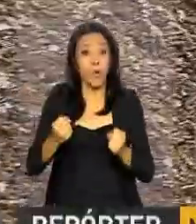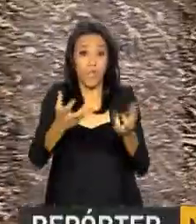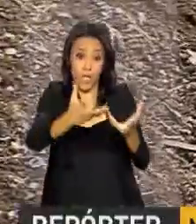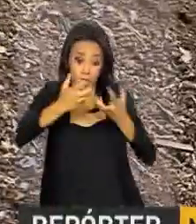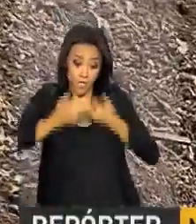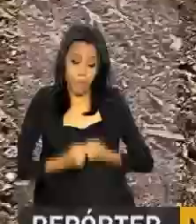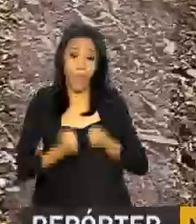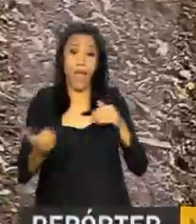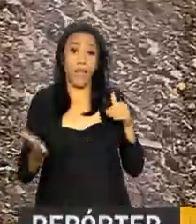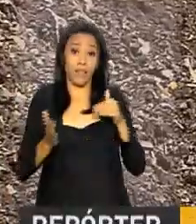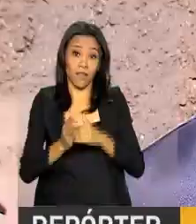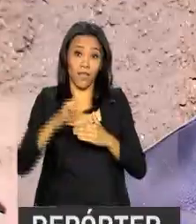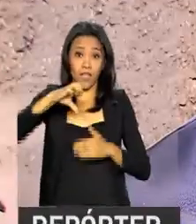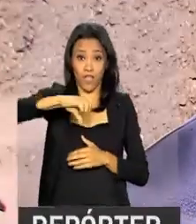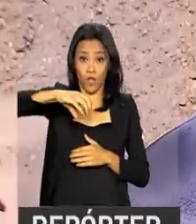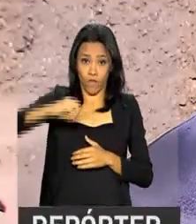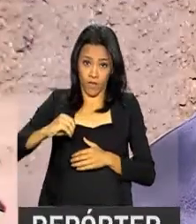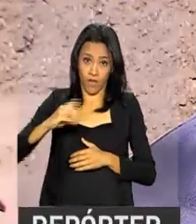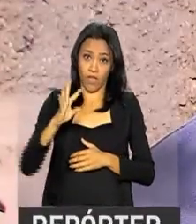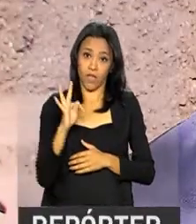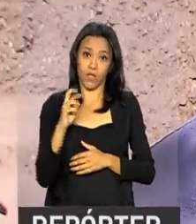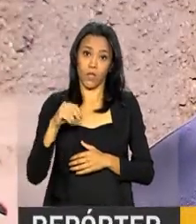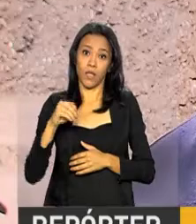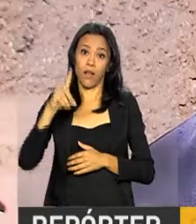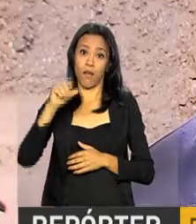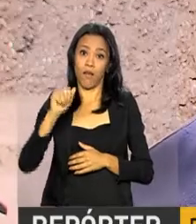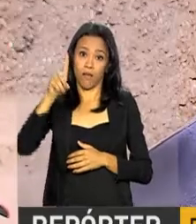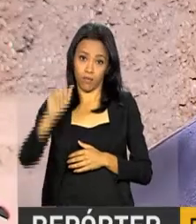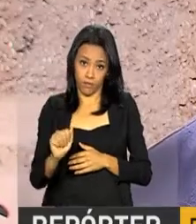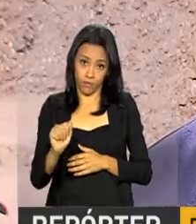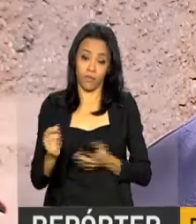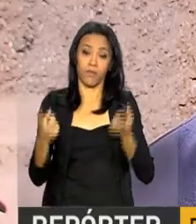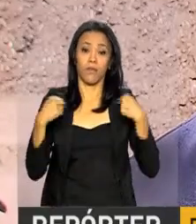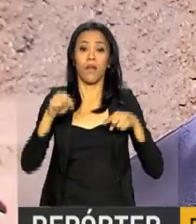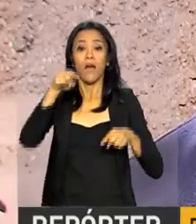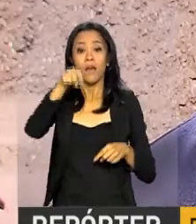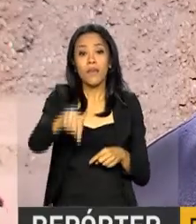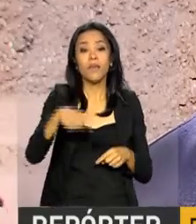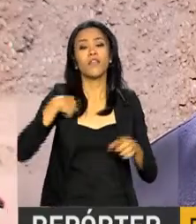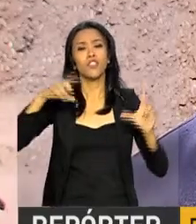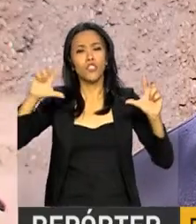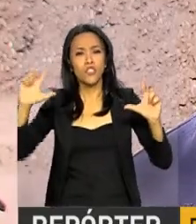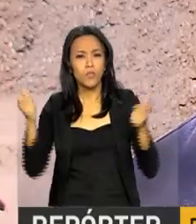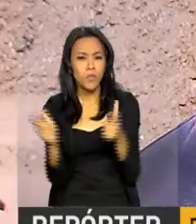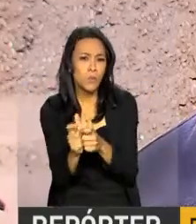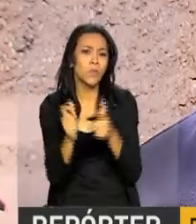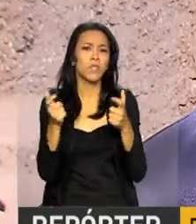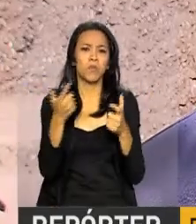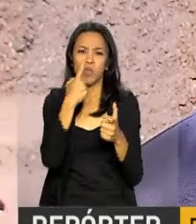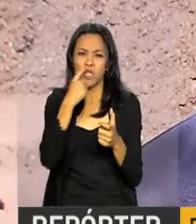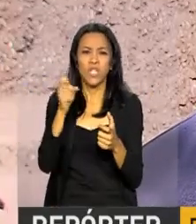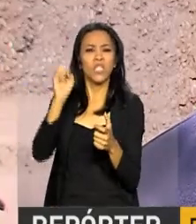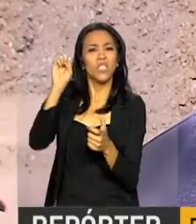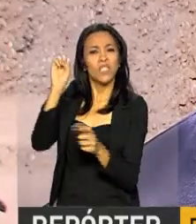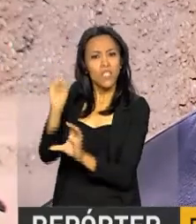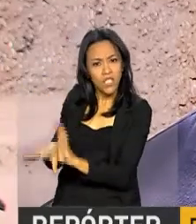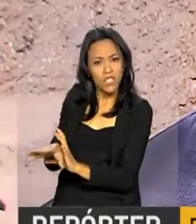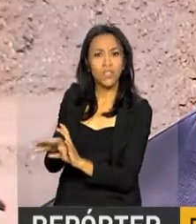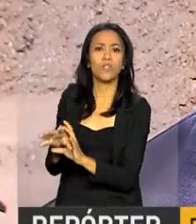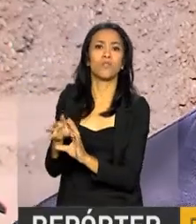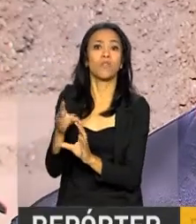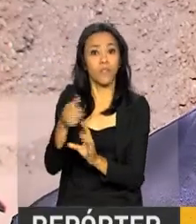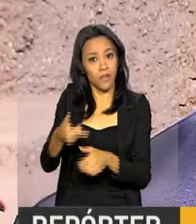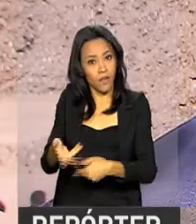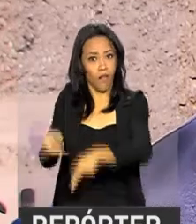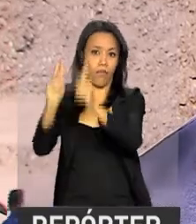toneladas por safra aqui nós conseguimos diminuir a quantidade de lixo enviados para o chão ou para o aterro sanitário de